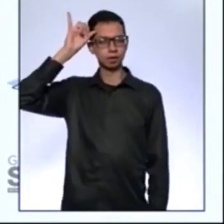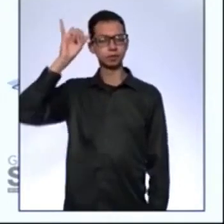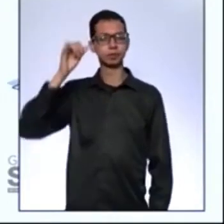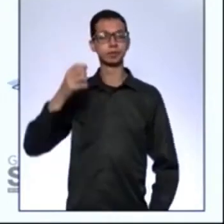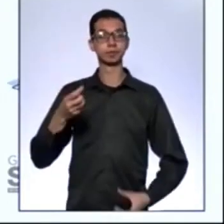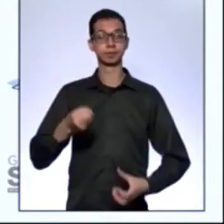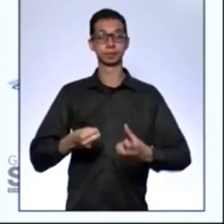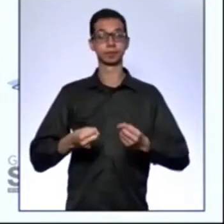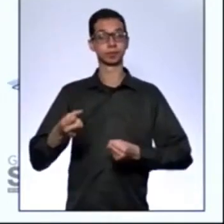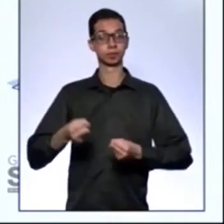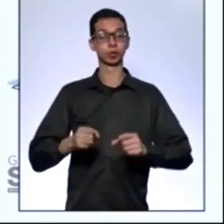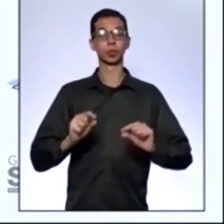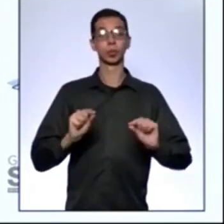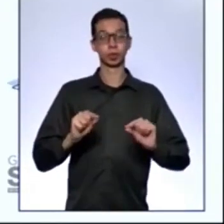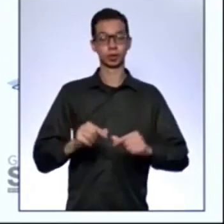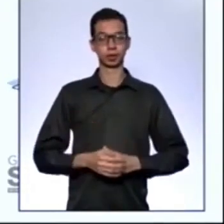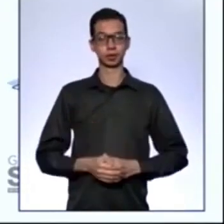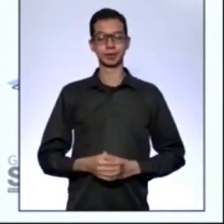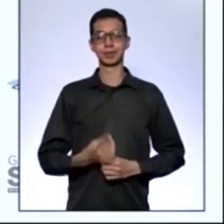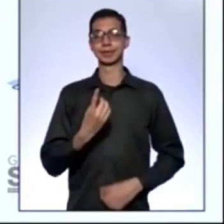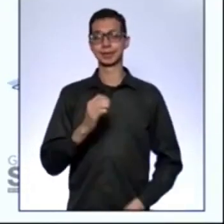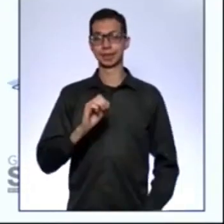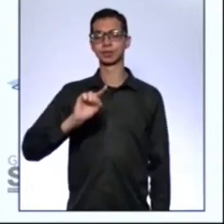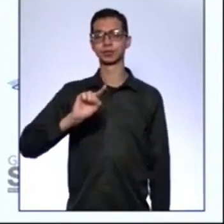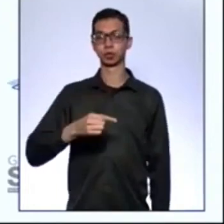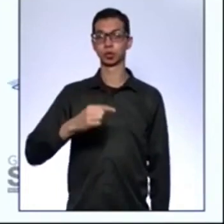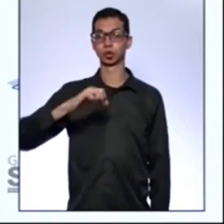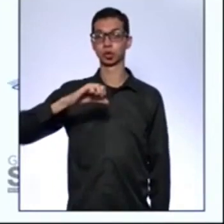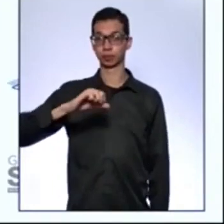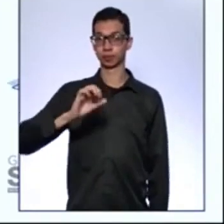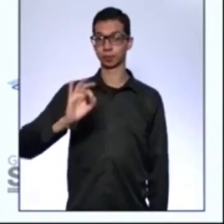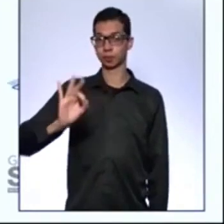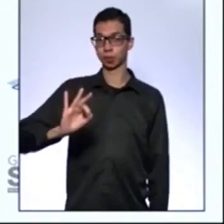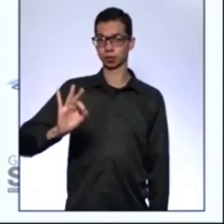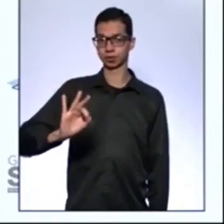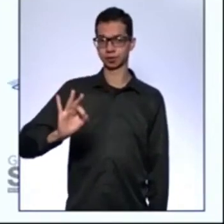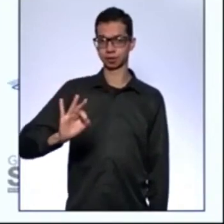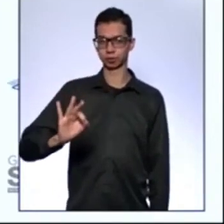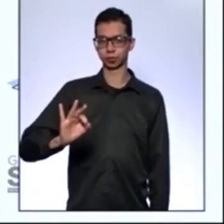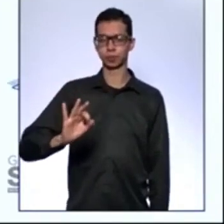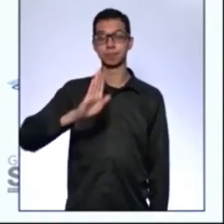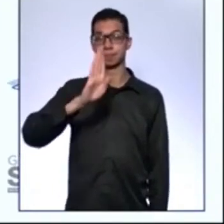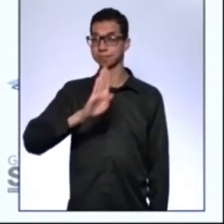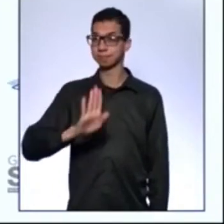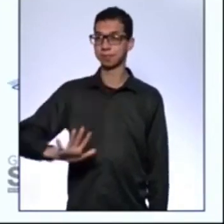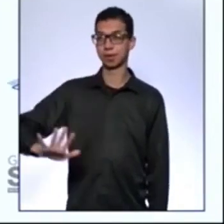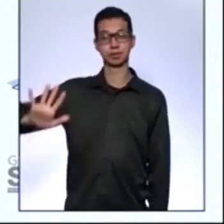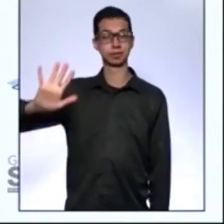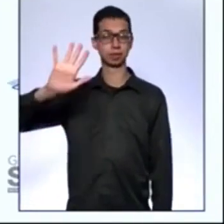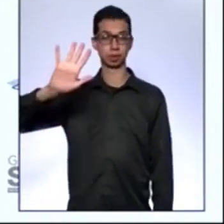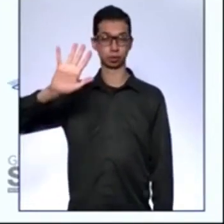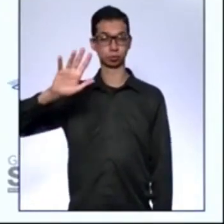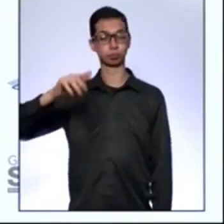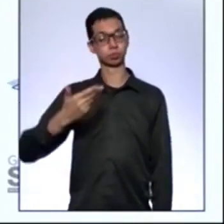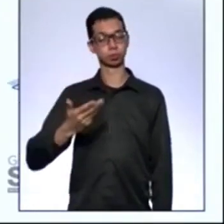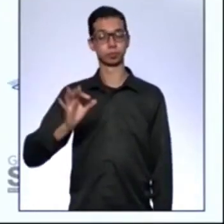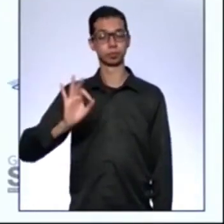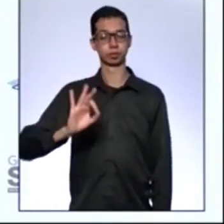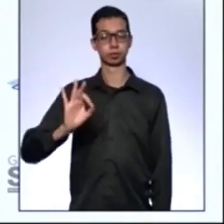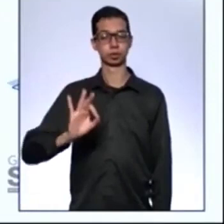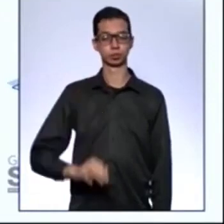representam 10,9 por cento do rebanho brasileiro uma porcentagem de um